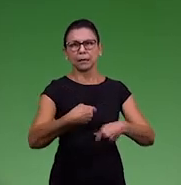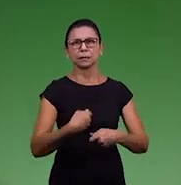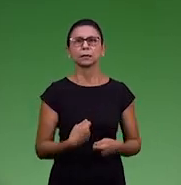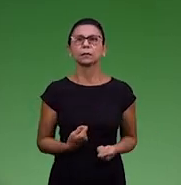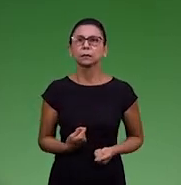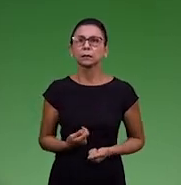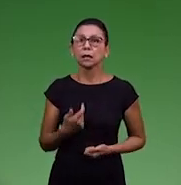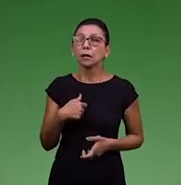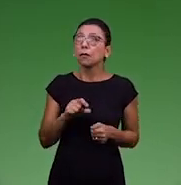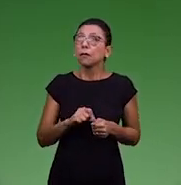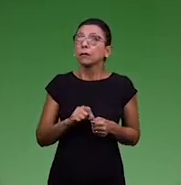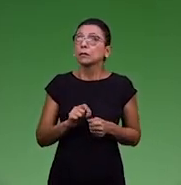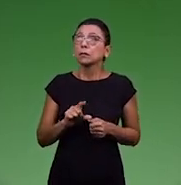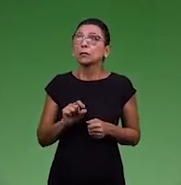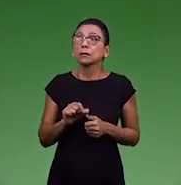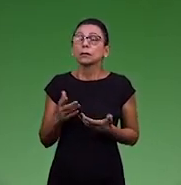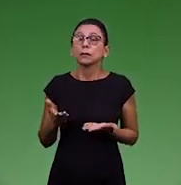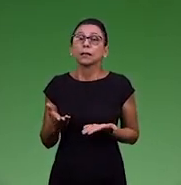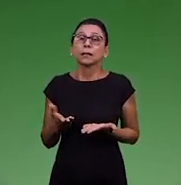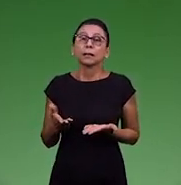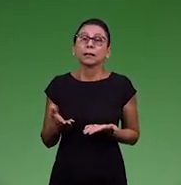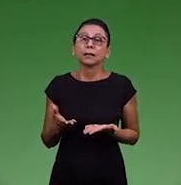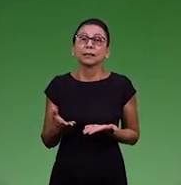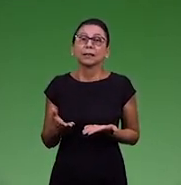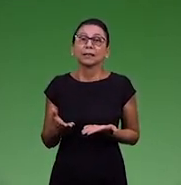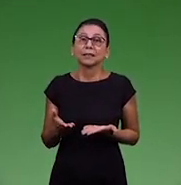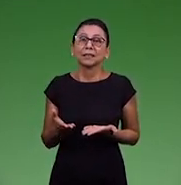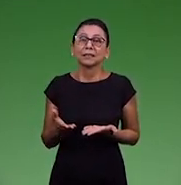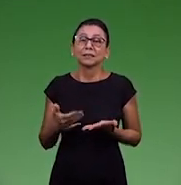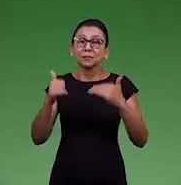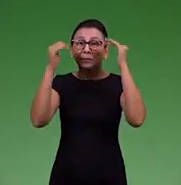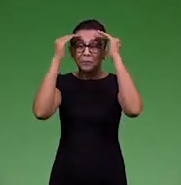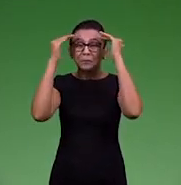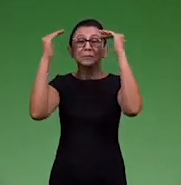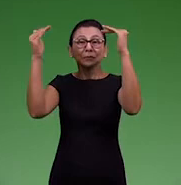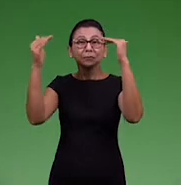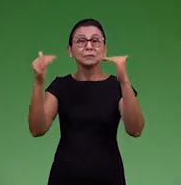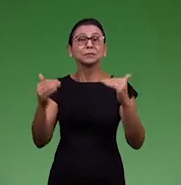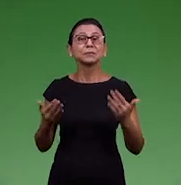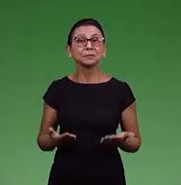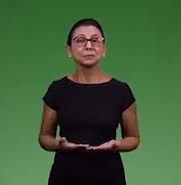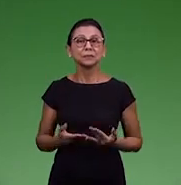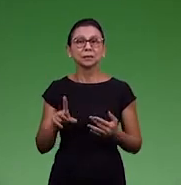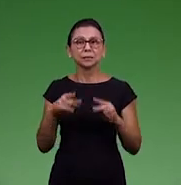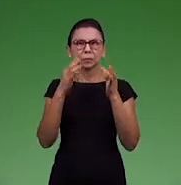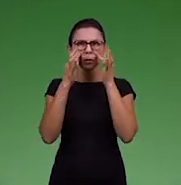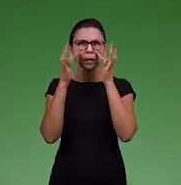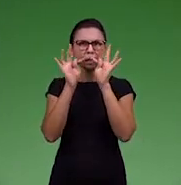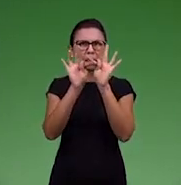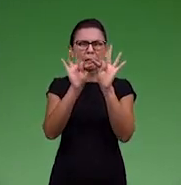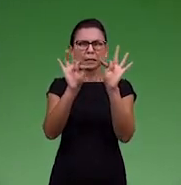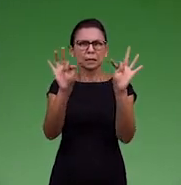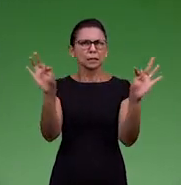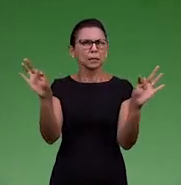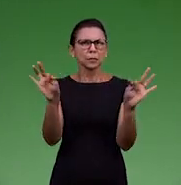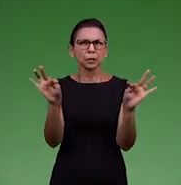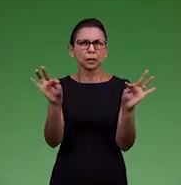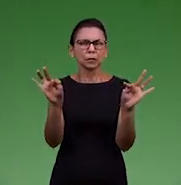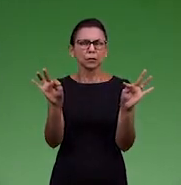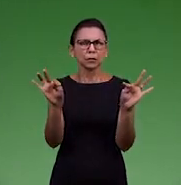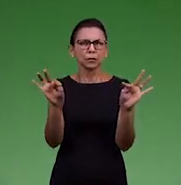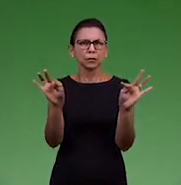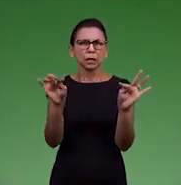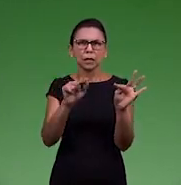tenho que fazer? E pronto, agora eu estou por sua conta, vou obedecer mesmo. E ele testemunha depois, olha, eu não fui desobediente à